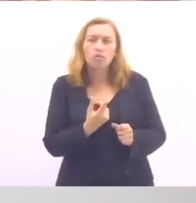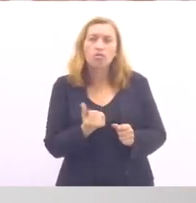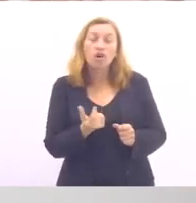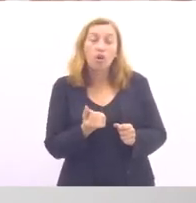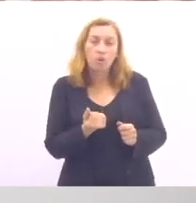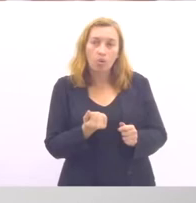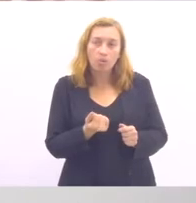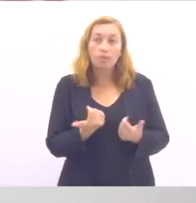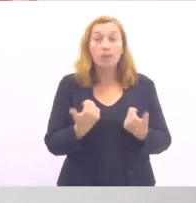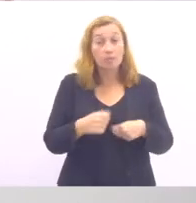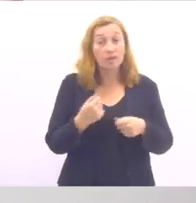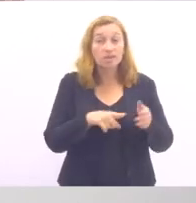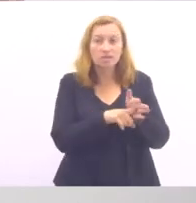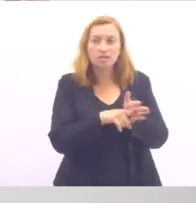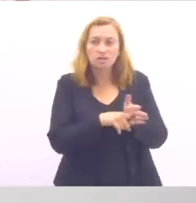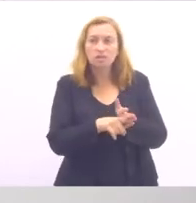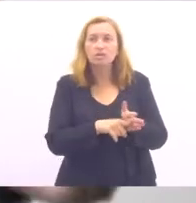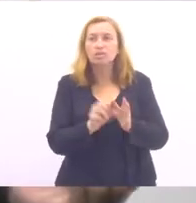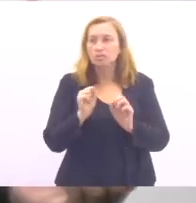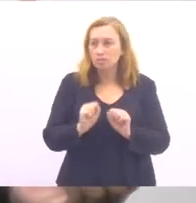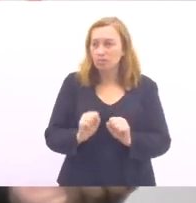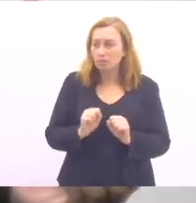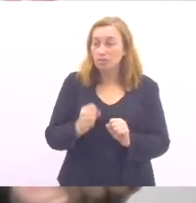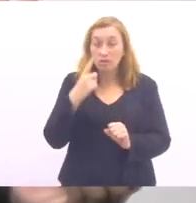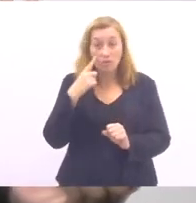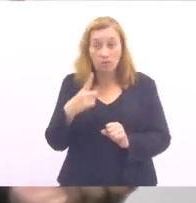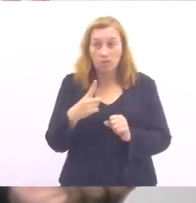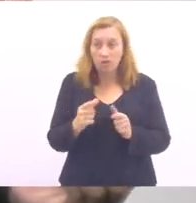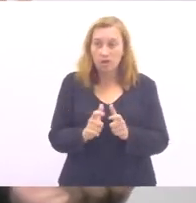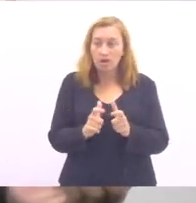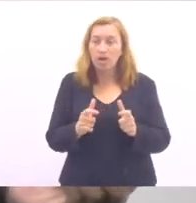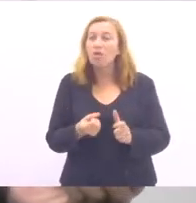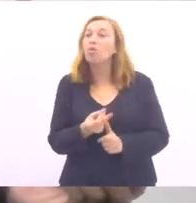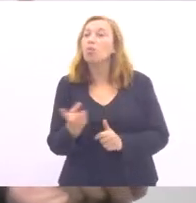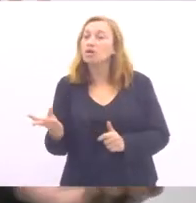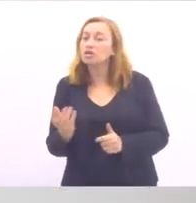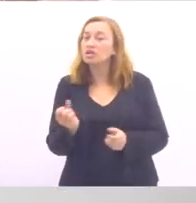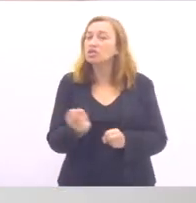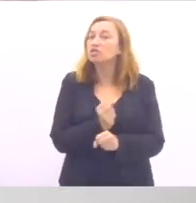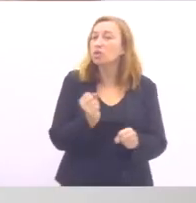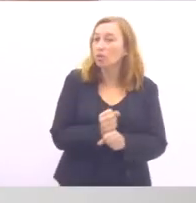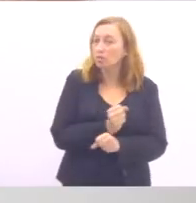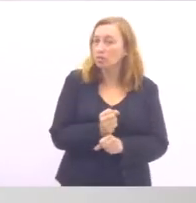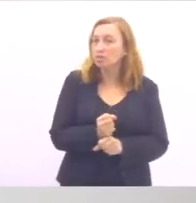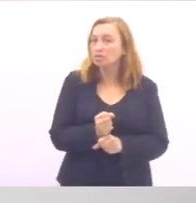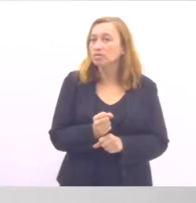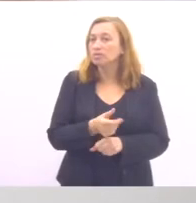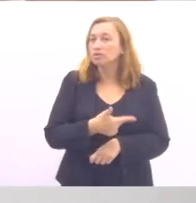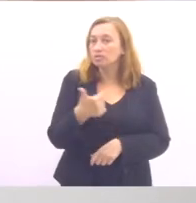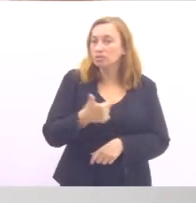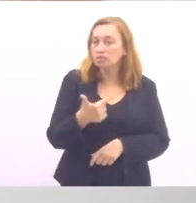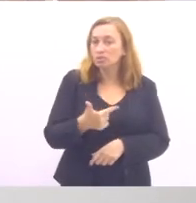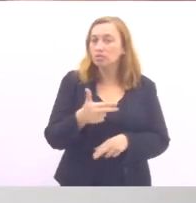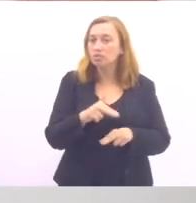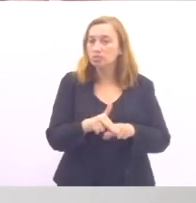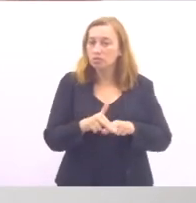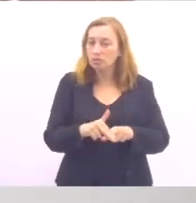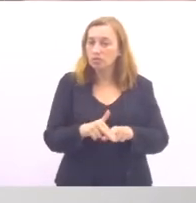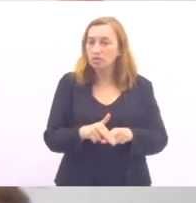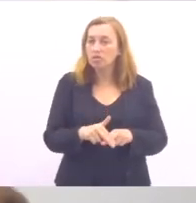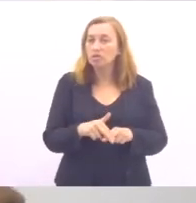preciso desse diagnóstico para que eu possa mensurar essa quantidade de obra. Então, ele está na segunda por isso, porque ele é